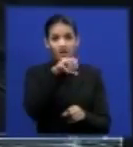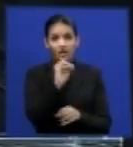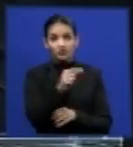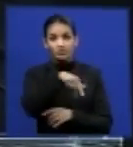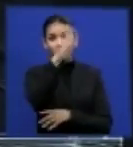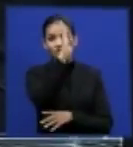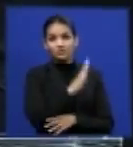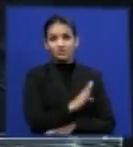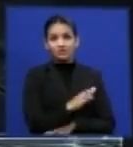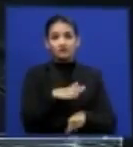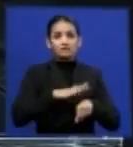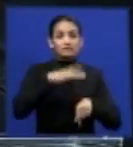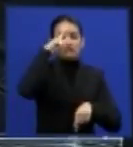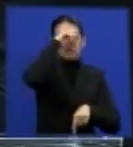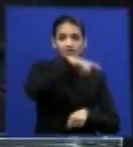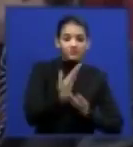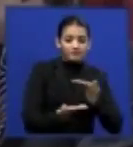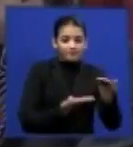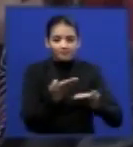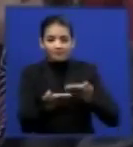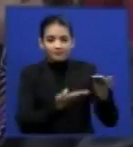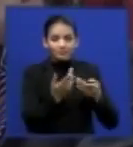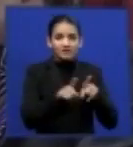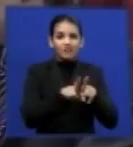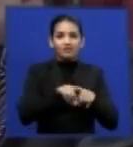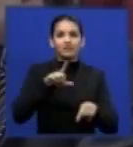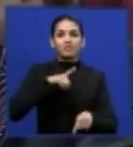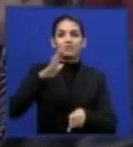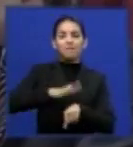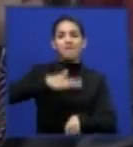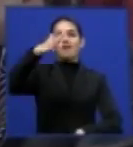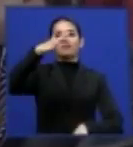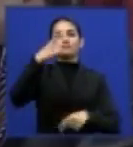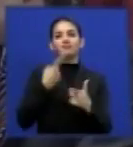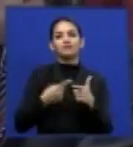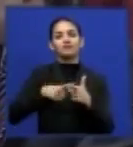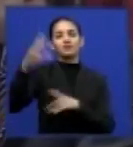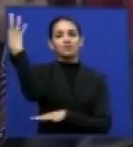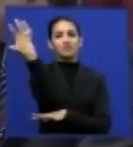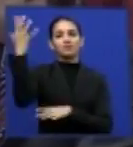para administrar, aumentando o impacto ambiental da destinação